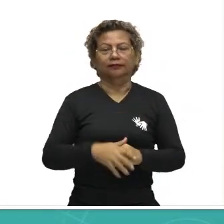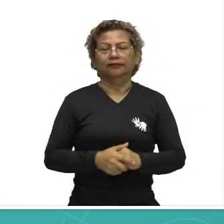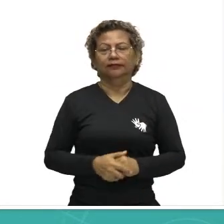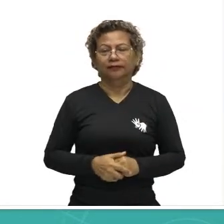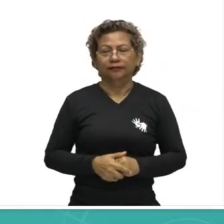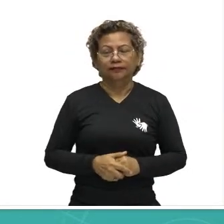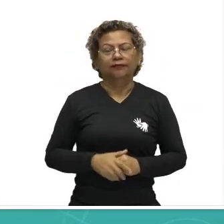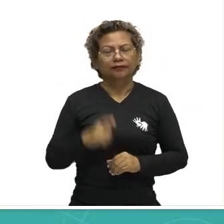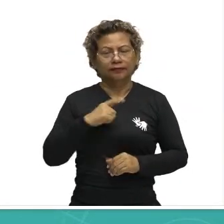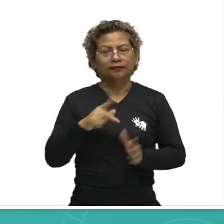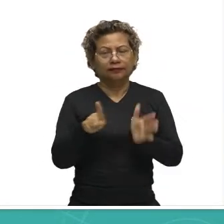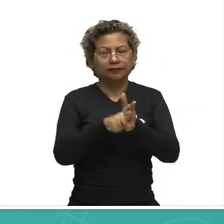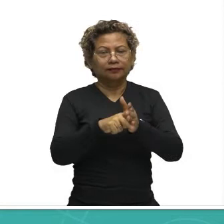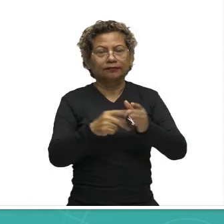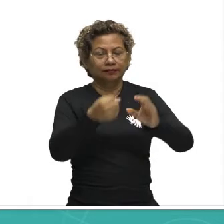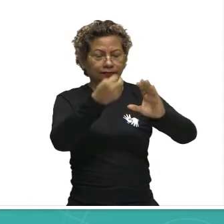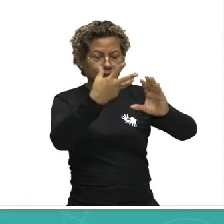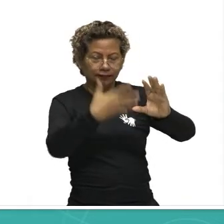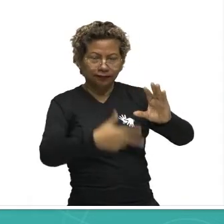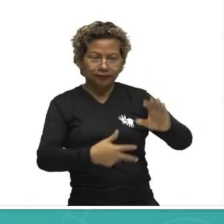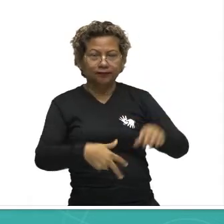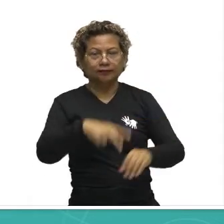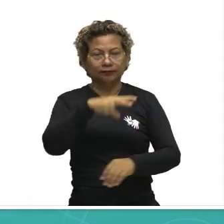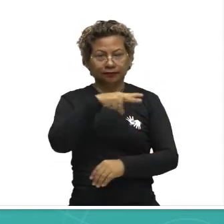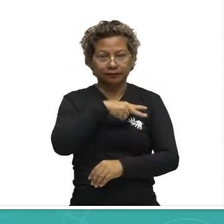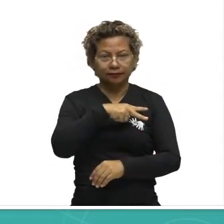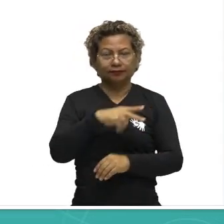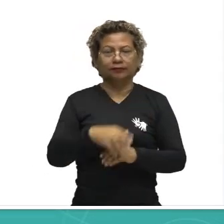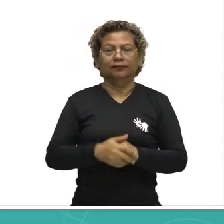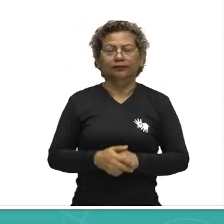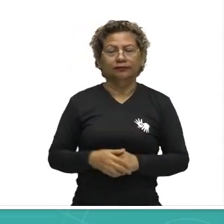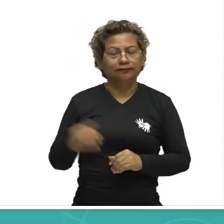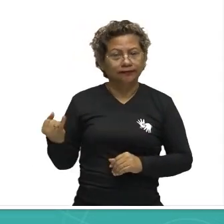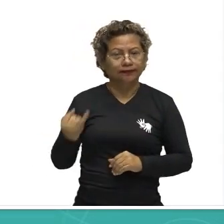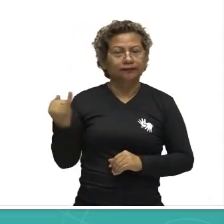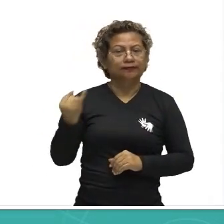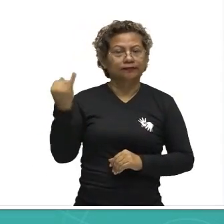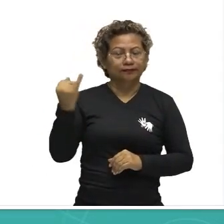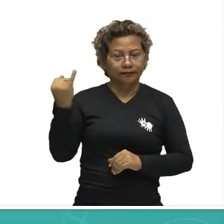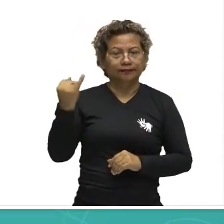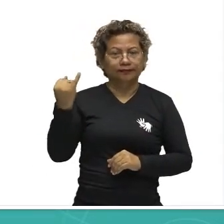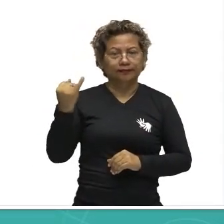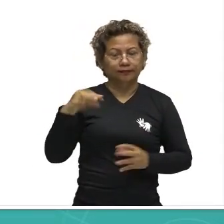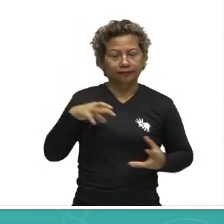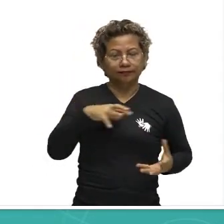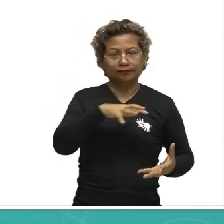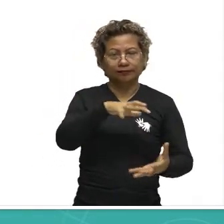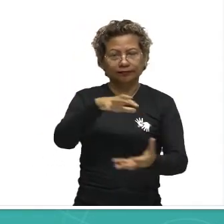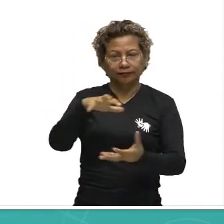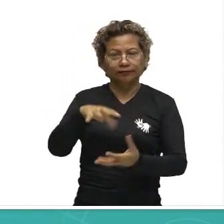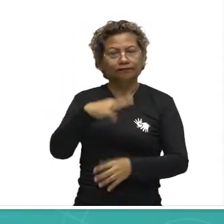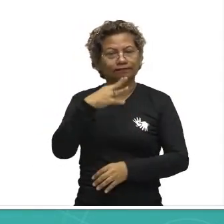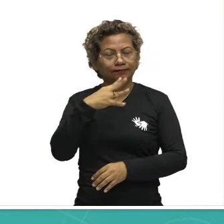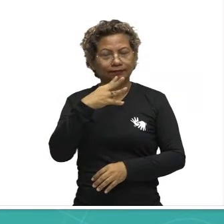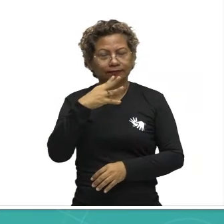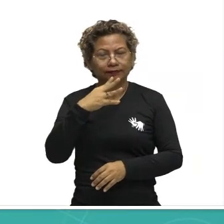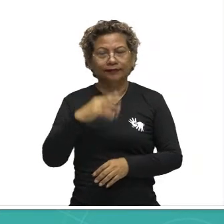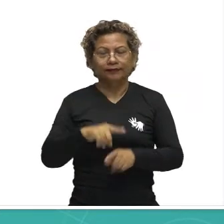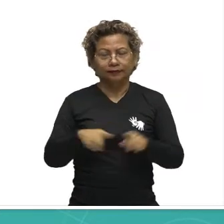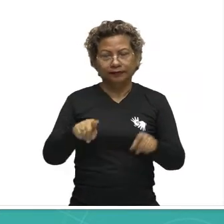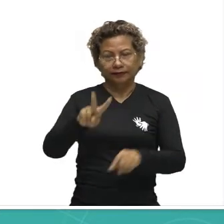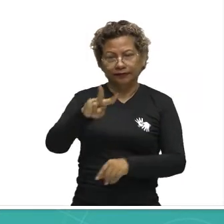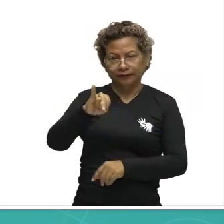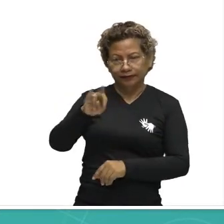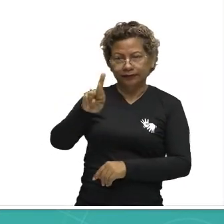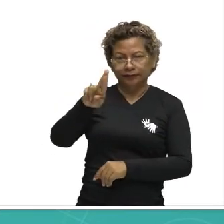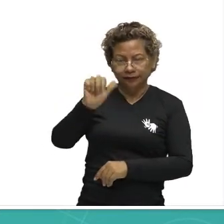muito essa característica portuguesa, conhecida internacionalmente. Mas essa dança do vira, ela é